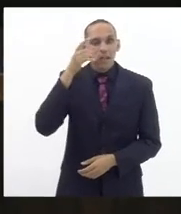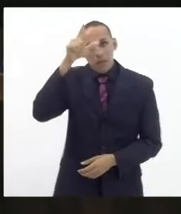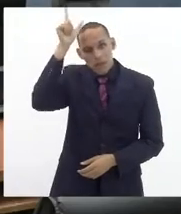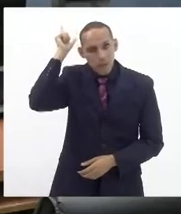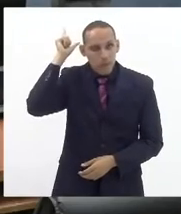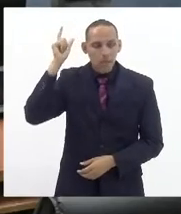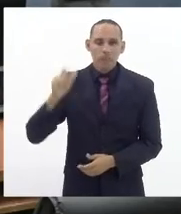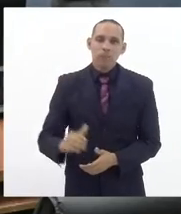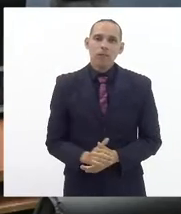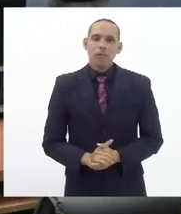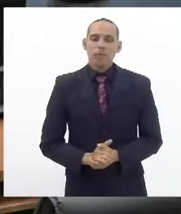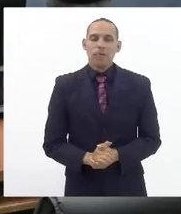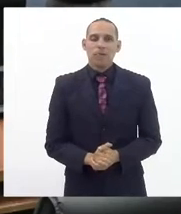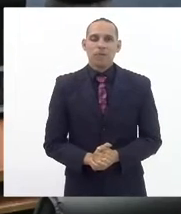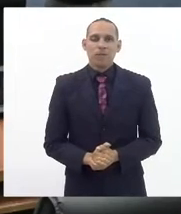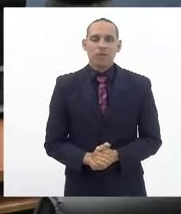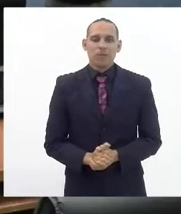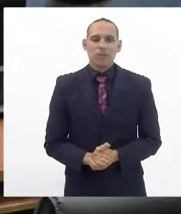Paulo.